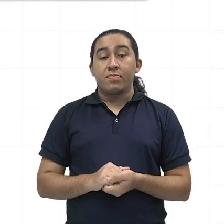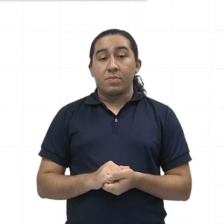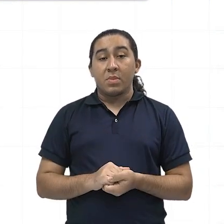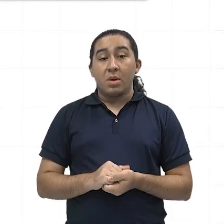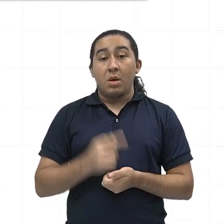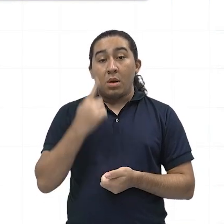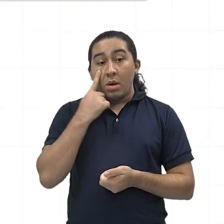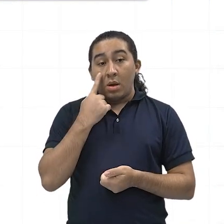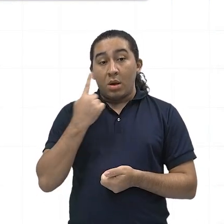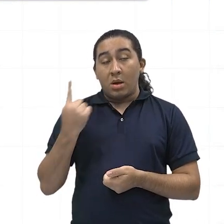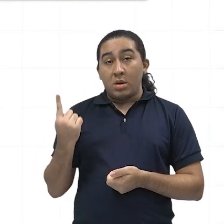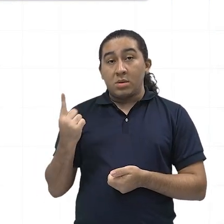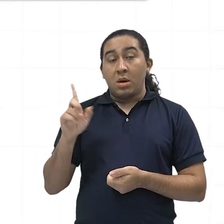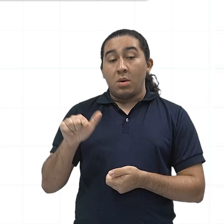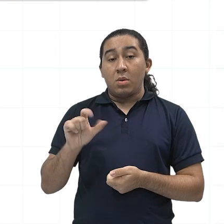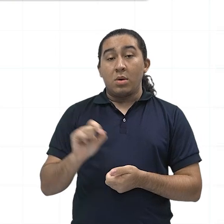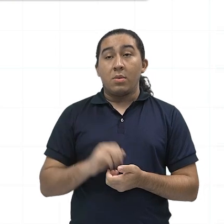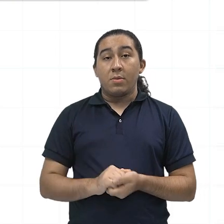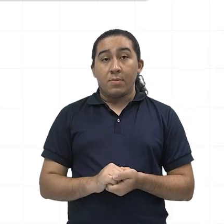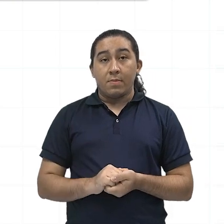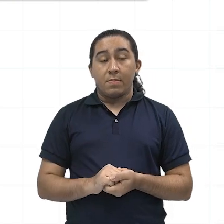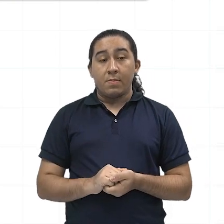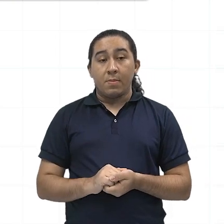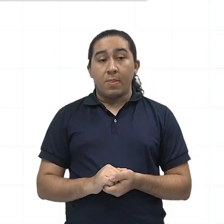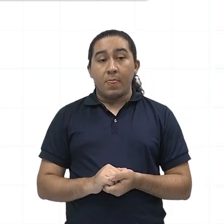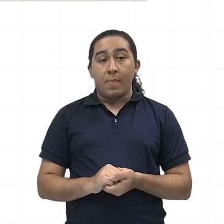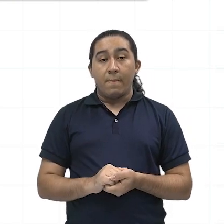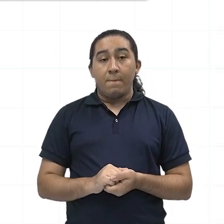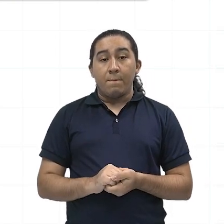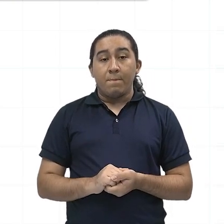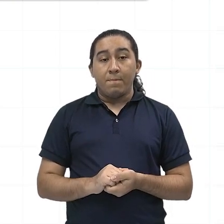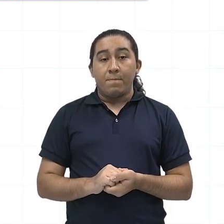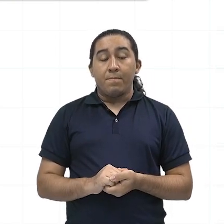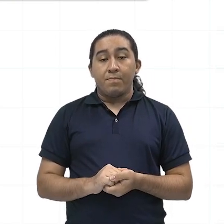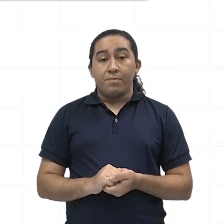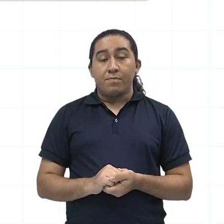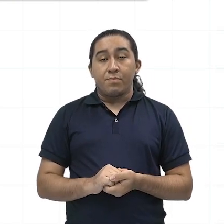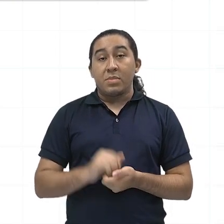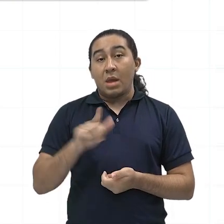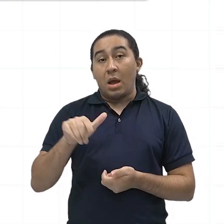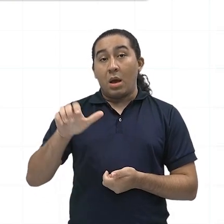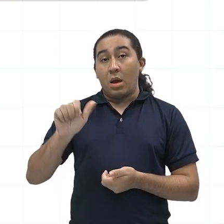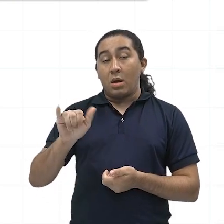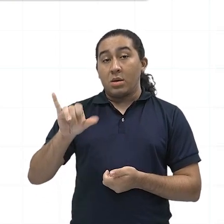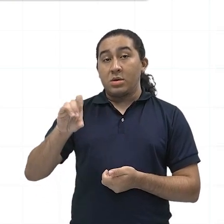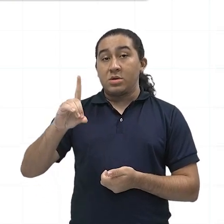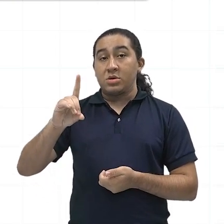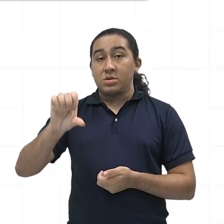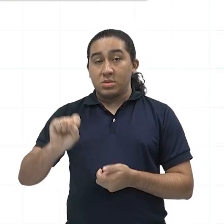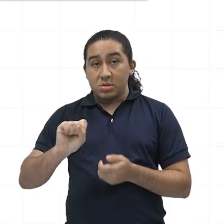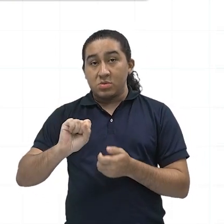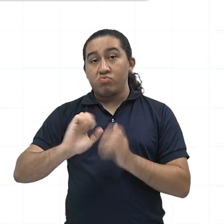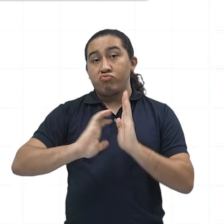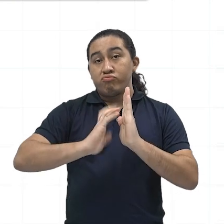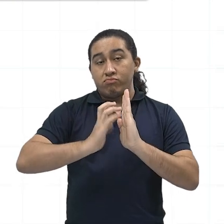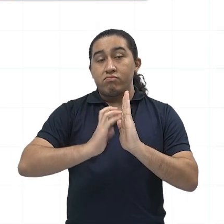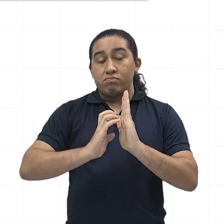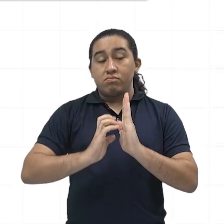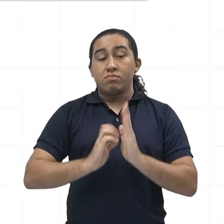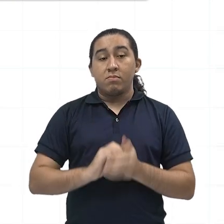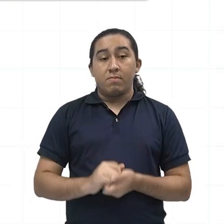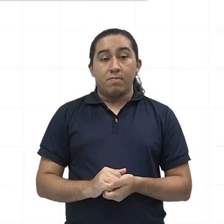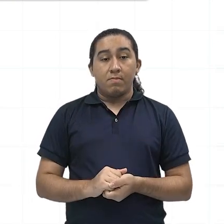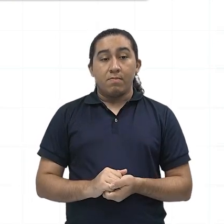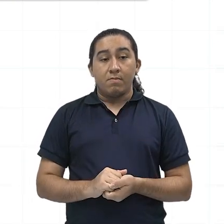Essa infecção ela é chamada de síndrome da imunodeficiência adquirida, também conhecida